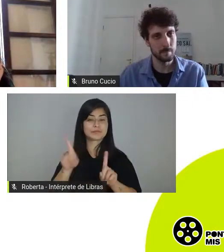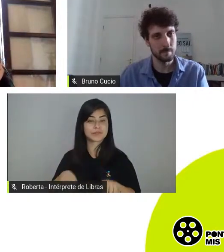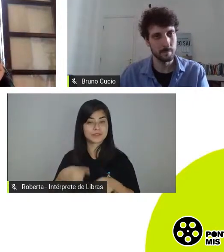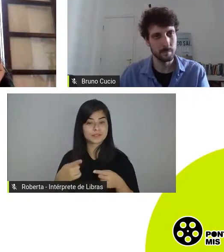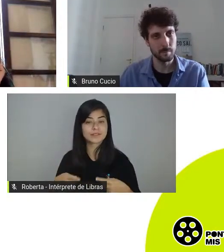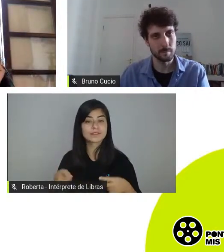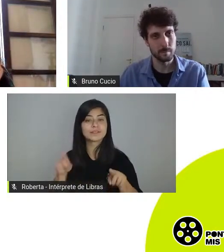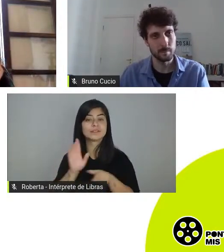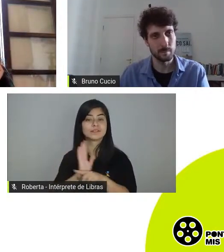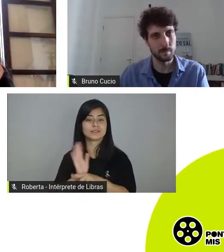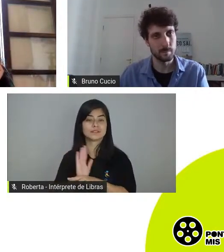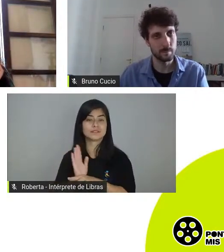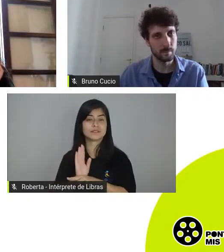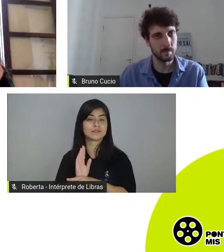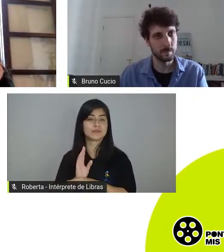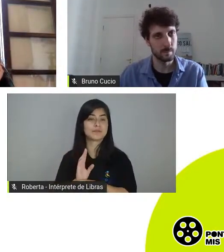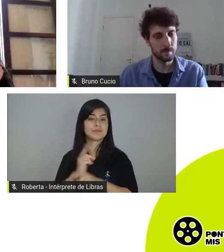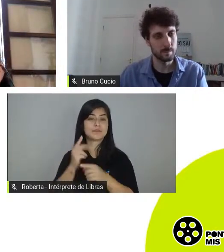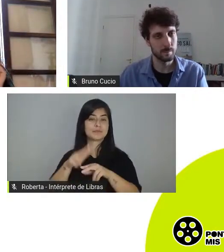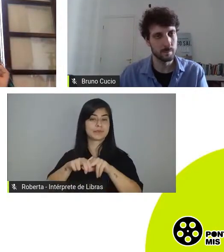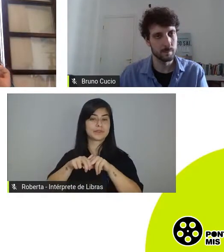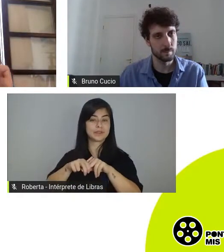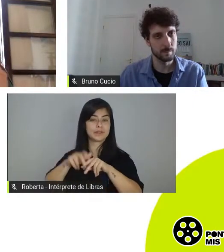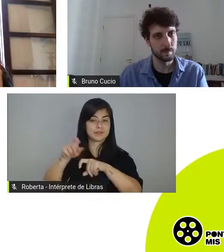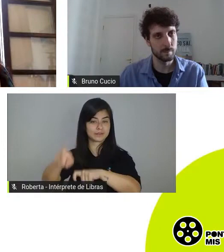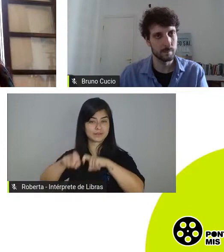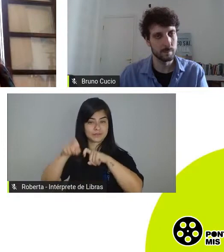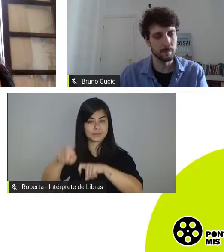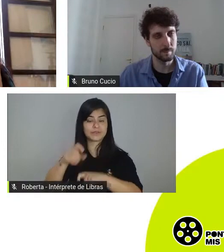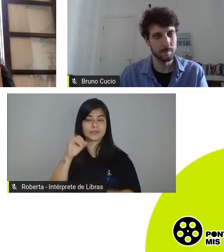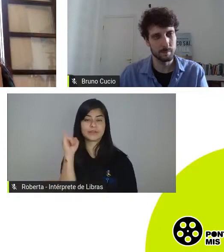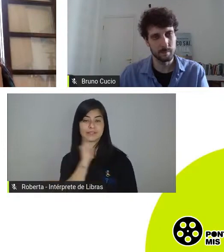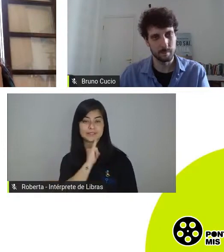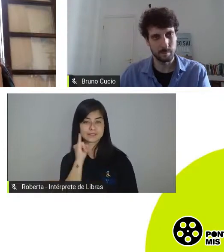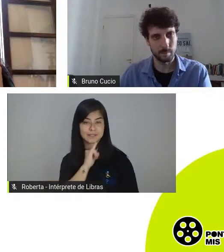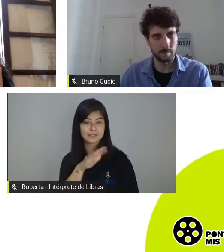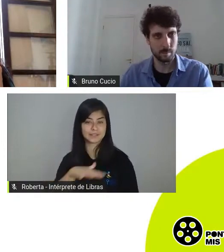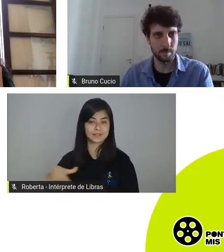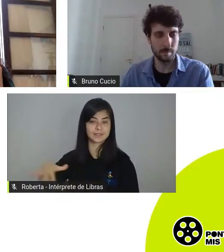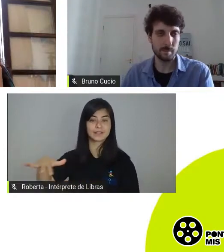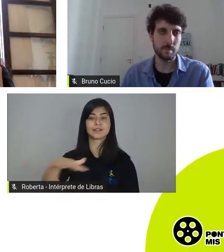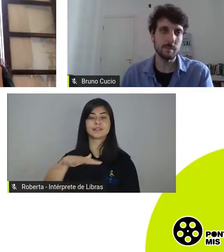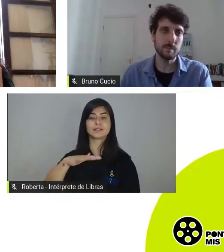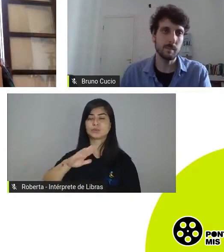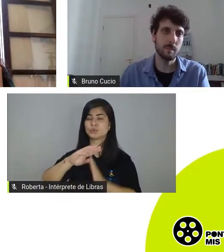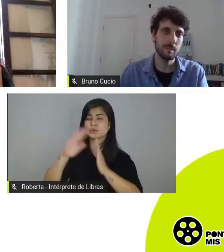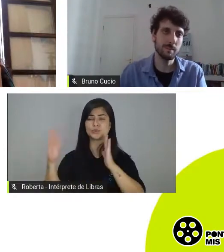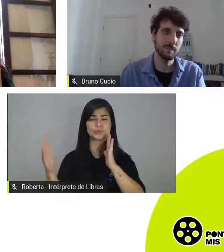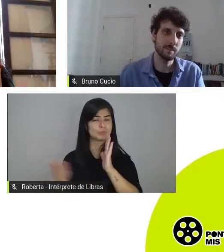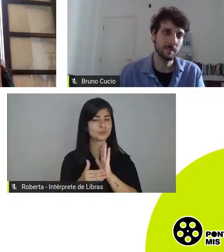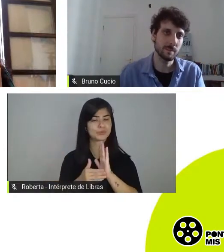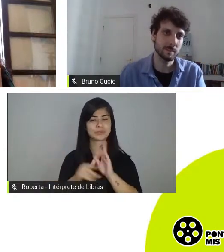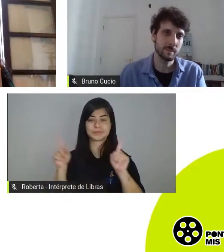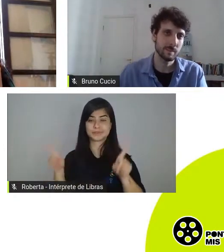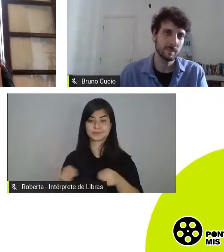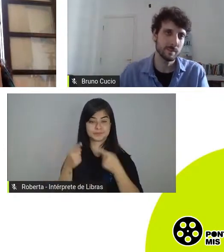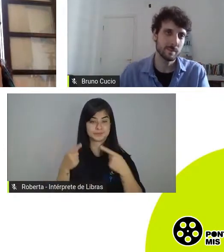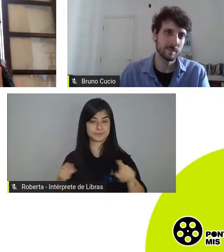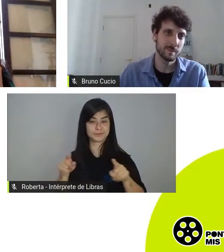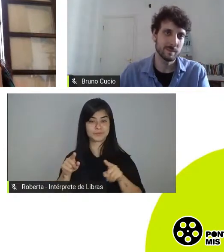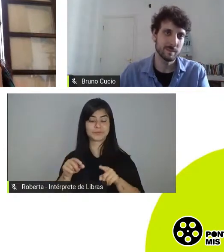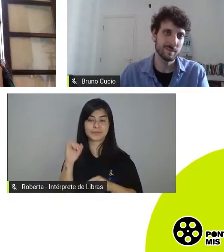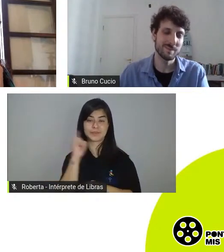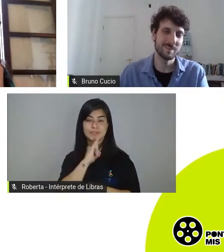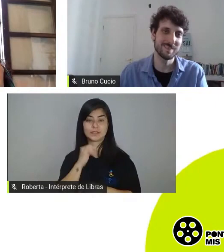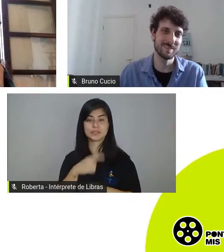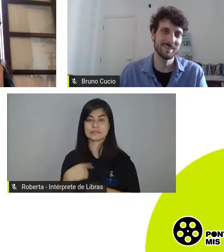colônia italiana, tudo se passa numa região de colônia italiana, então todas as músicas são italianas. Então, a gente fez uma longa pesquisa, o